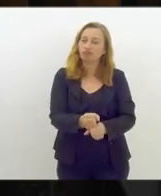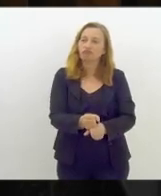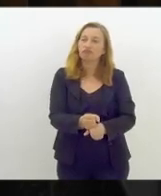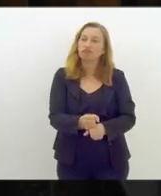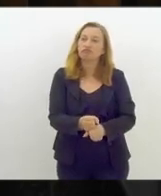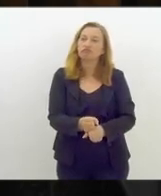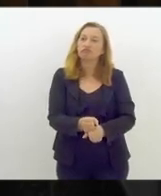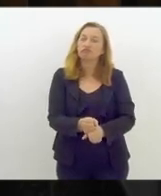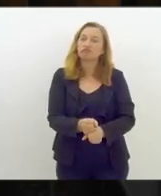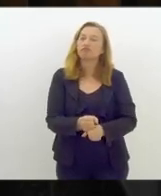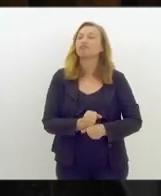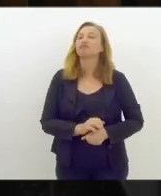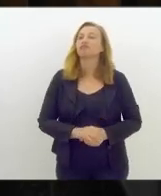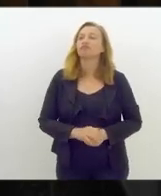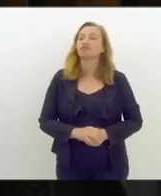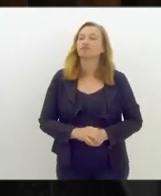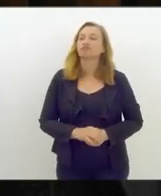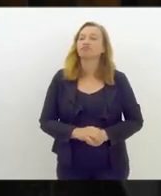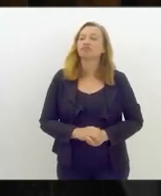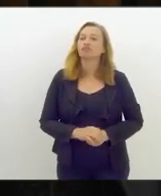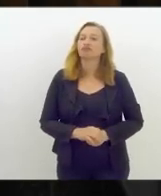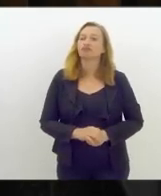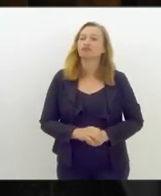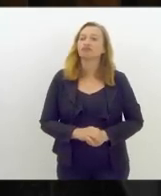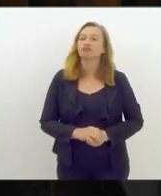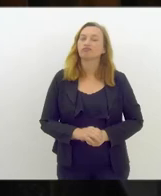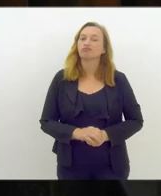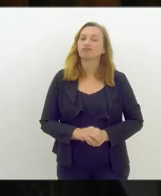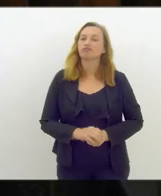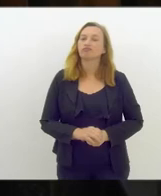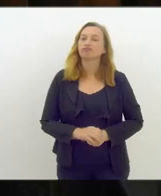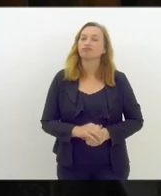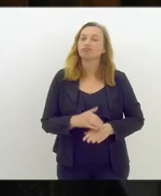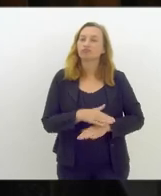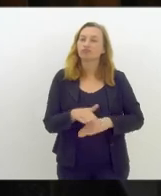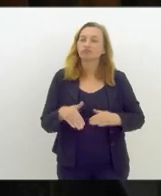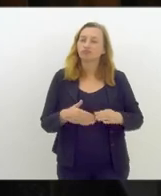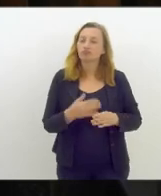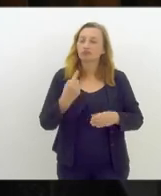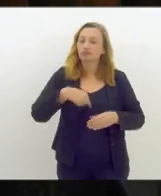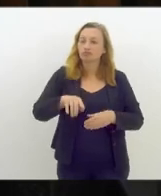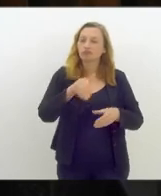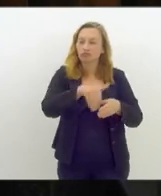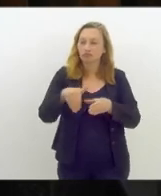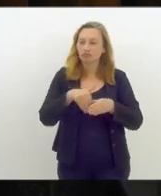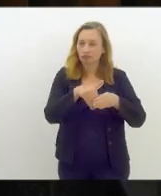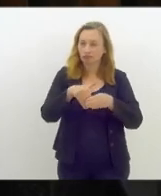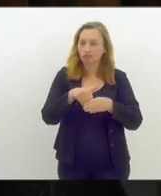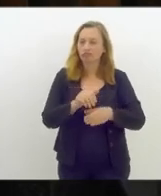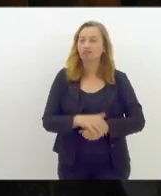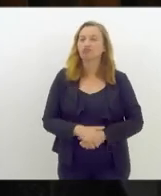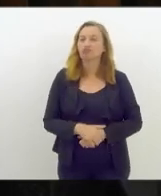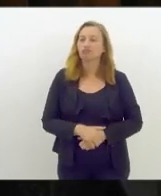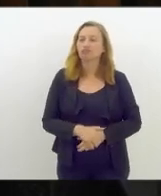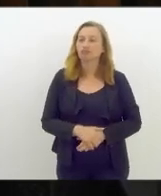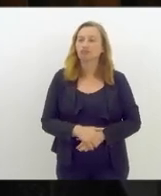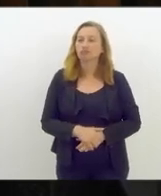comparecimento expressivo do eleitor às urnas. Feita essa